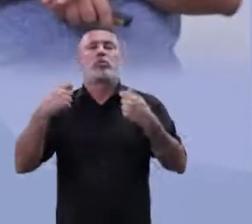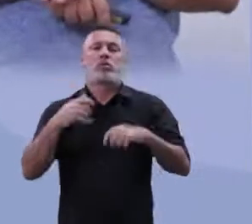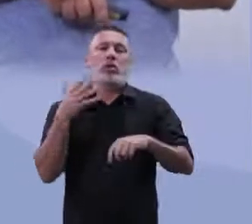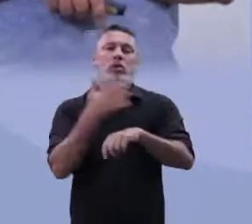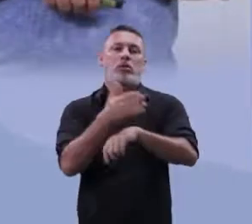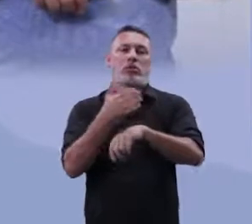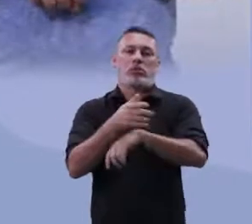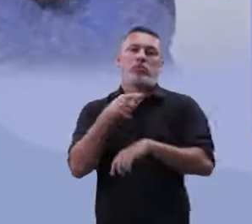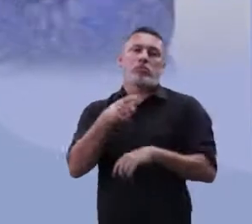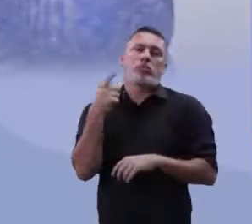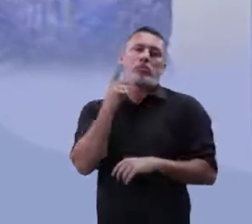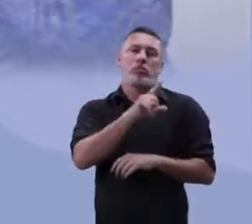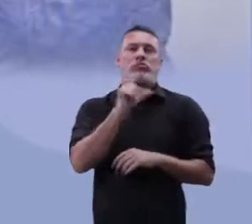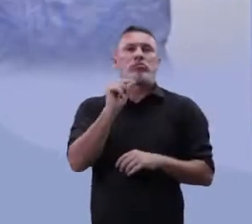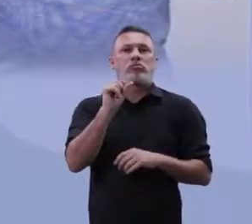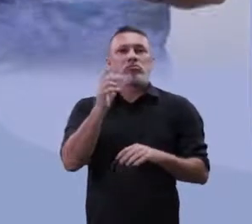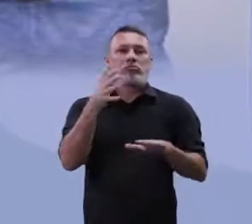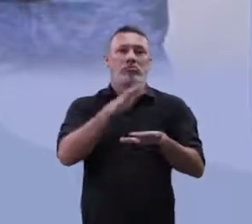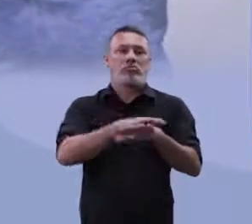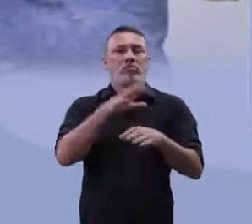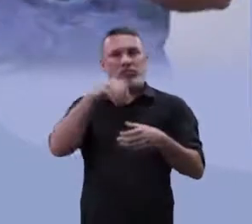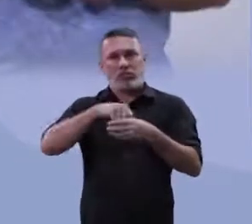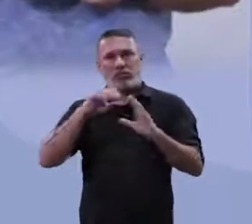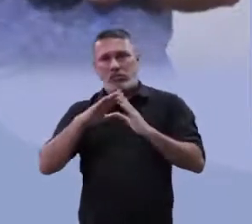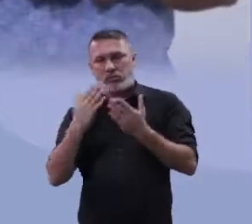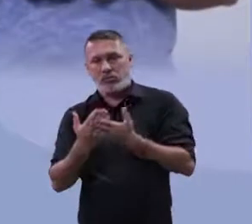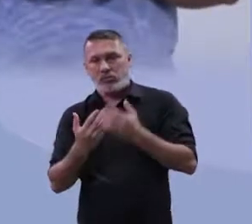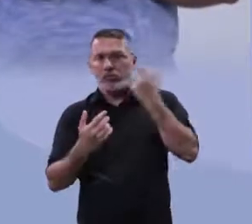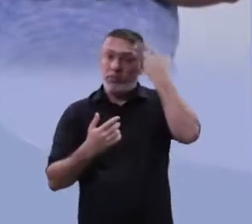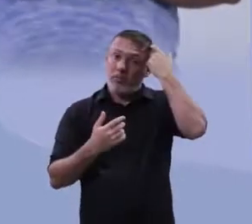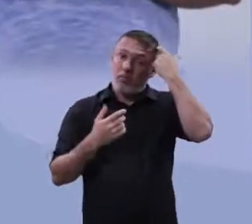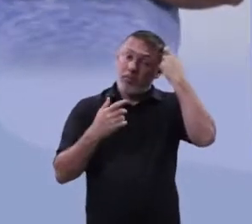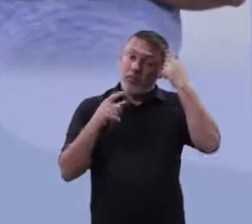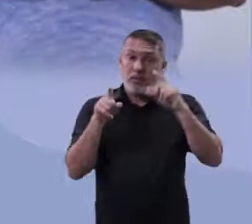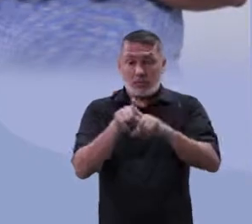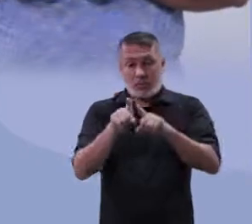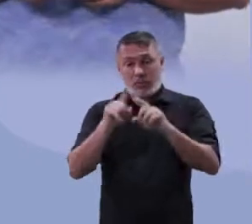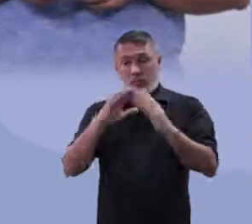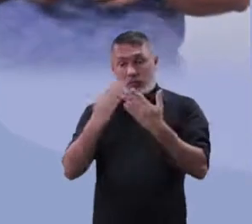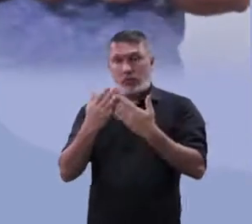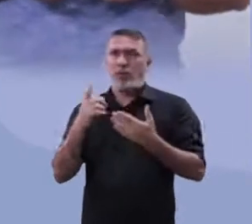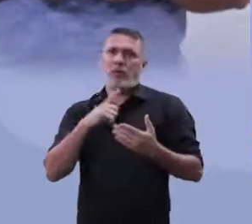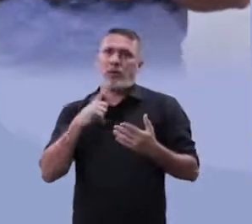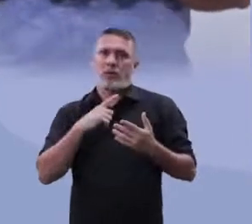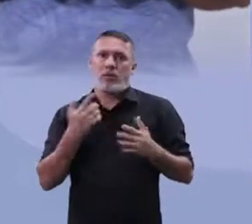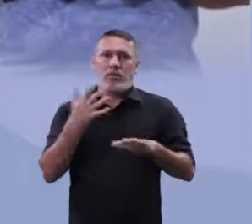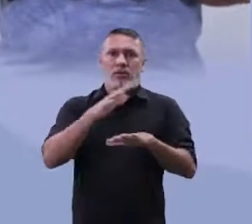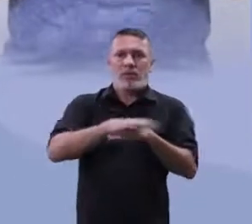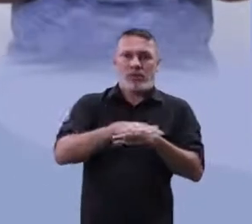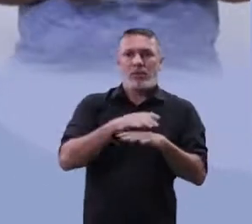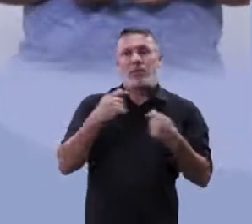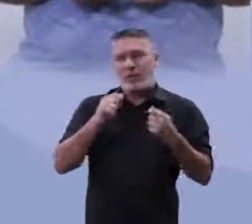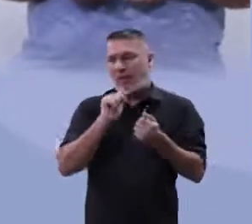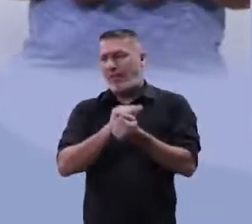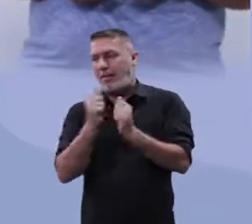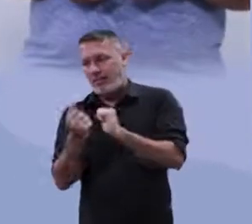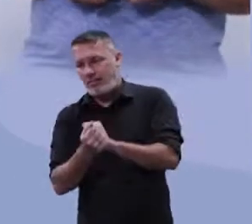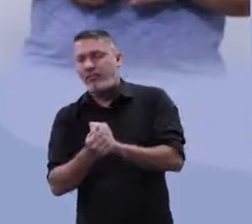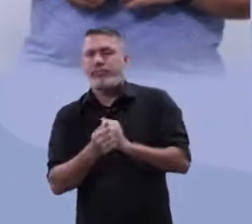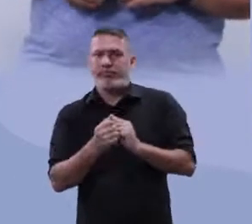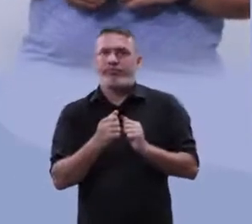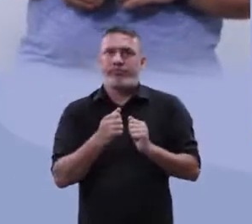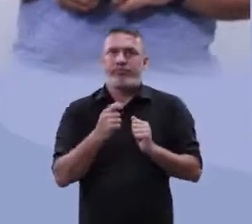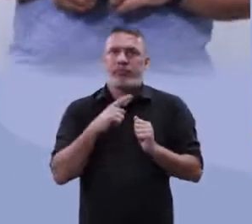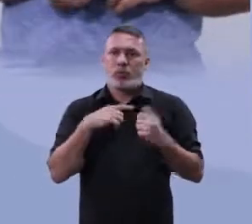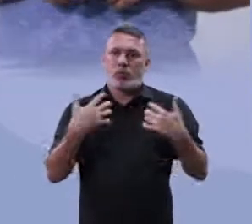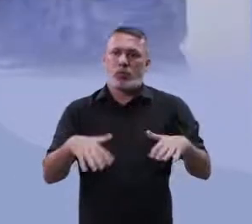a esse aspecto, inclusive, dentro da escola. A escola, inclusive, depende de adaptações de grande e médio porte. Não é fácil, né,